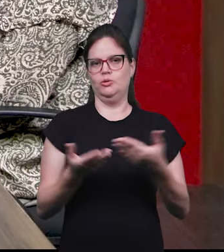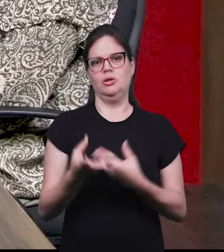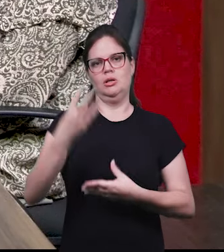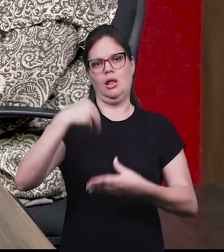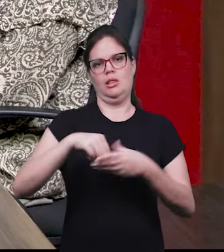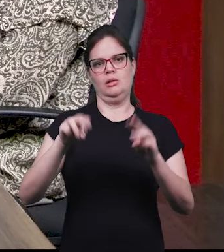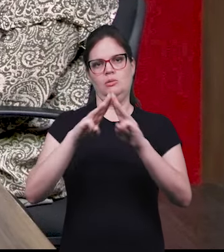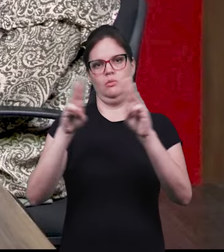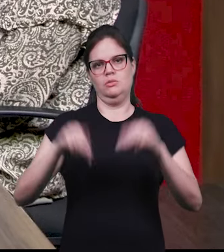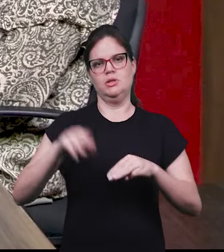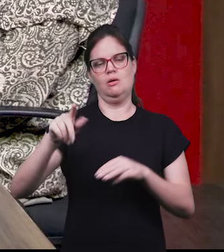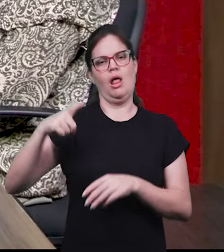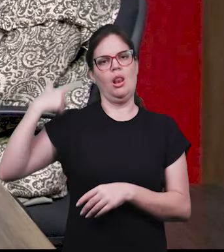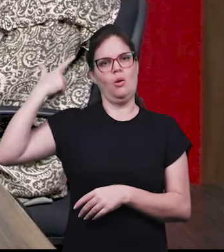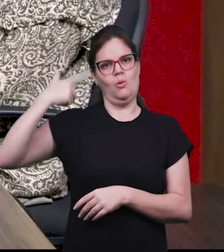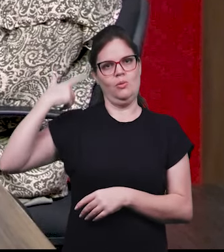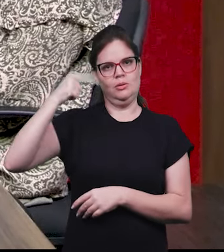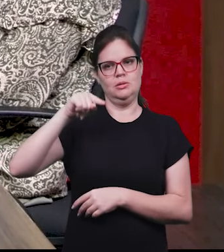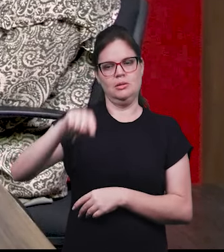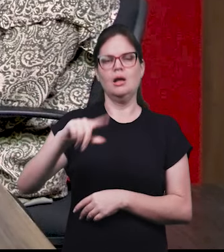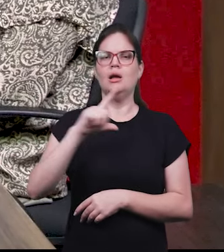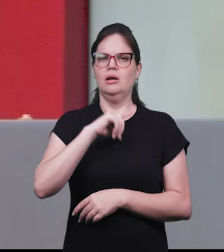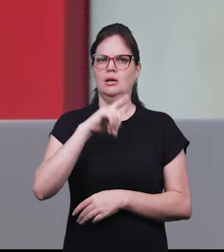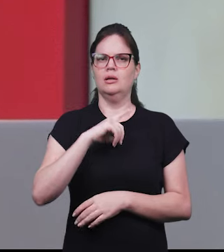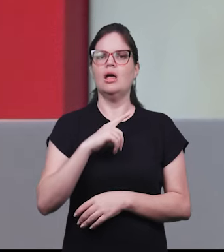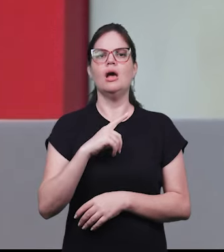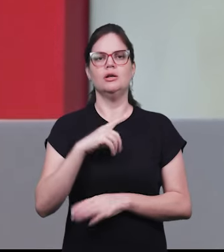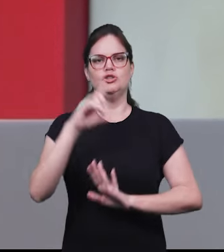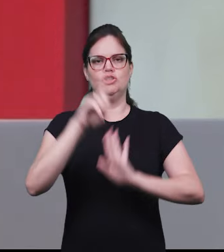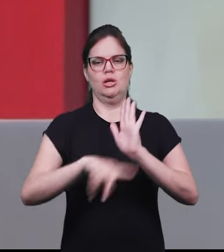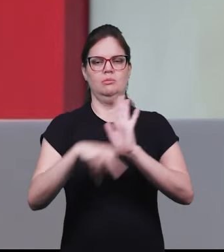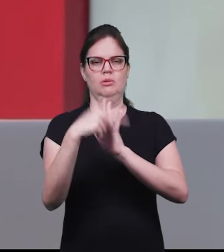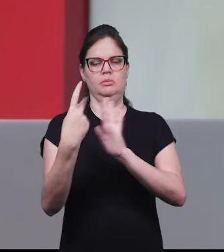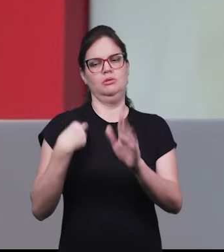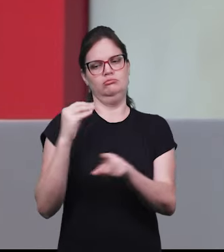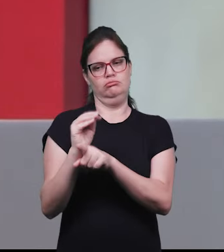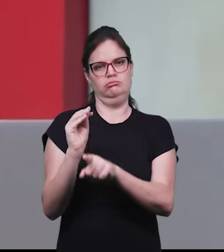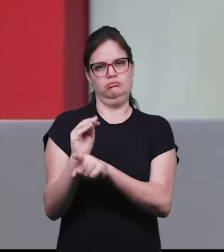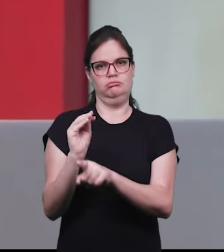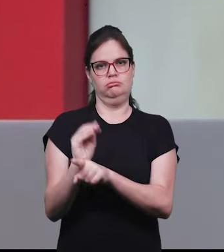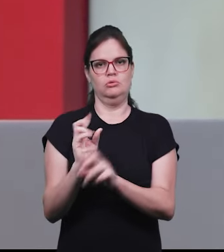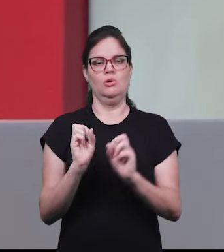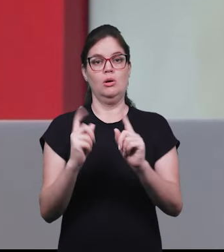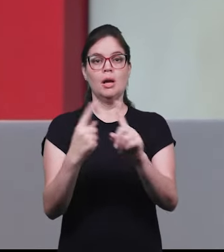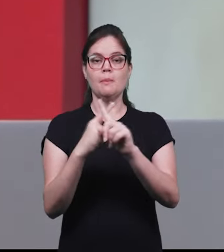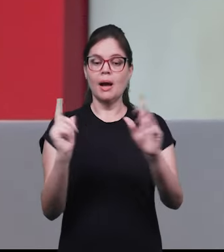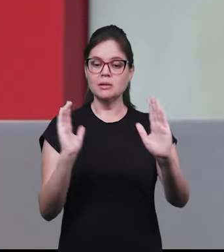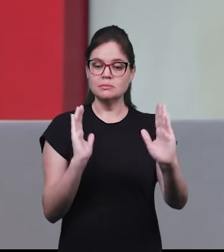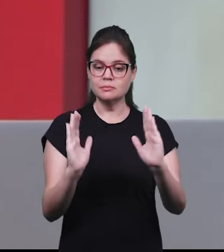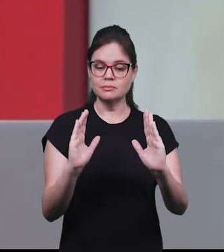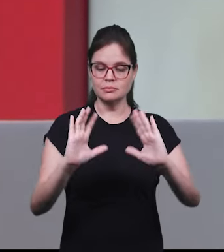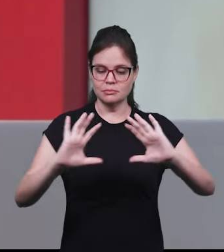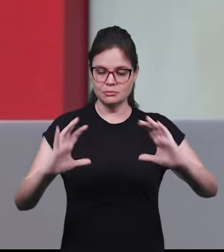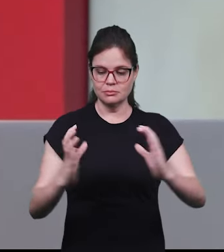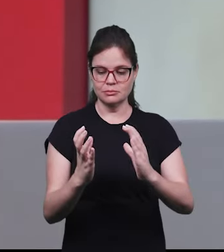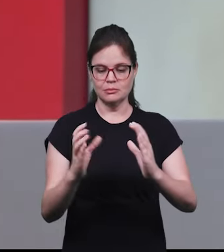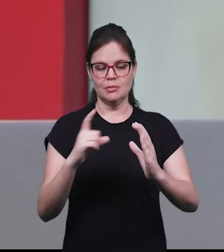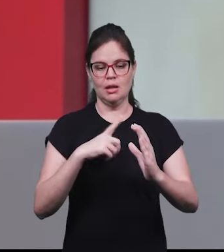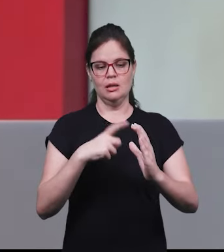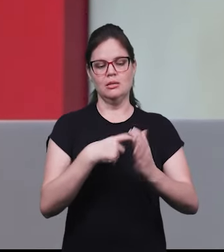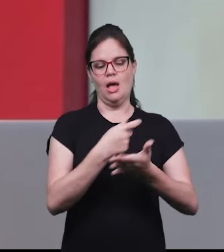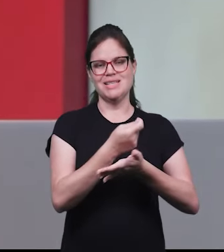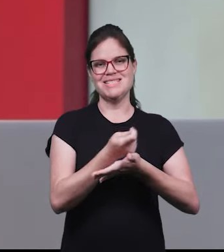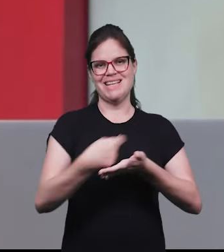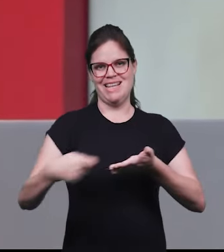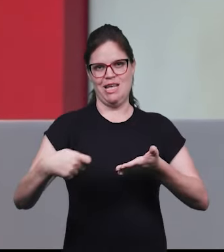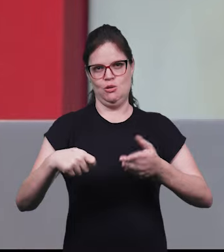Britânico, vamos dizer, acho que possui os direitos desse cilindro aí. Agora, temos que lembrar o seguinte, esse cilindro, uma coisa está escrita